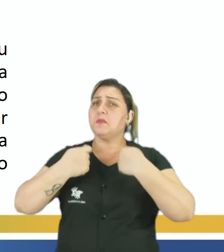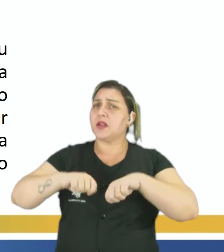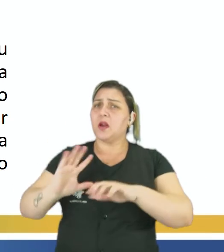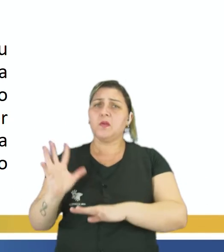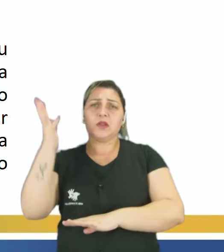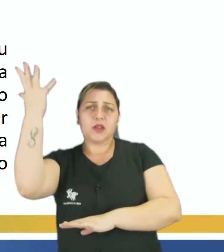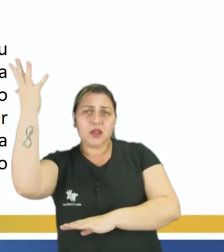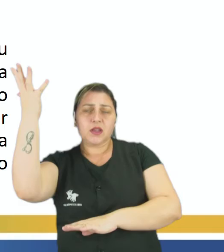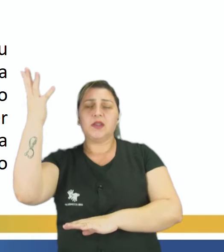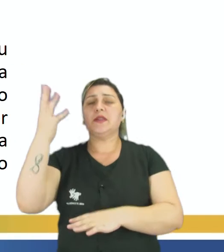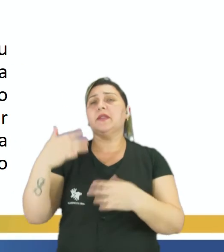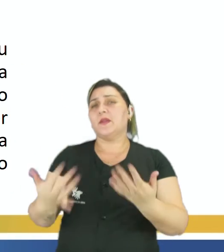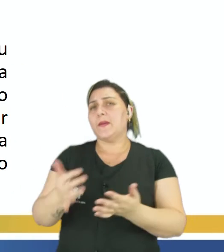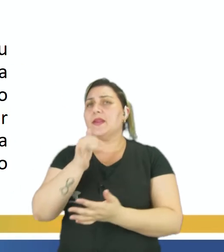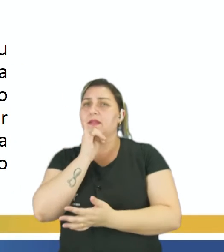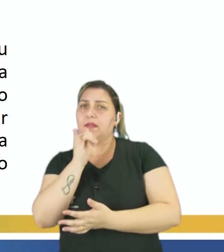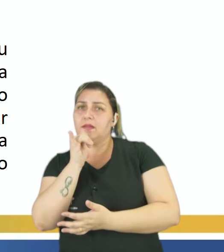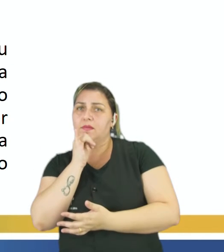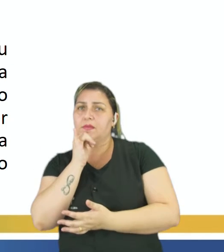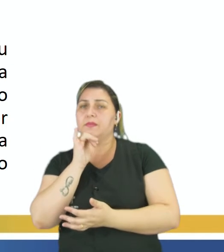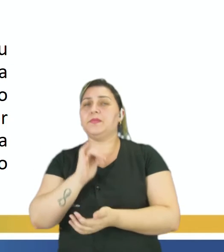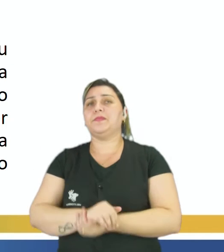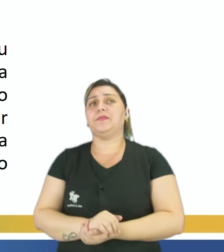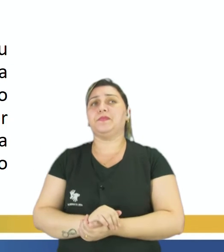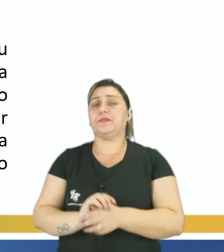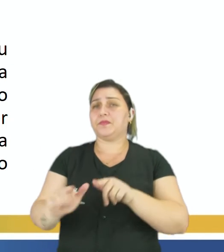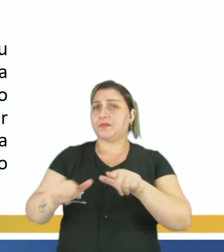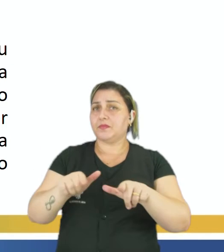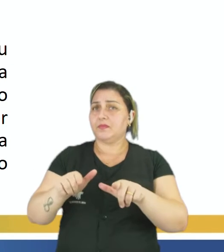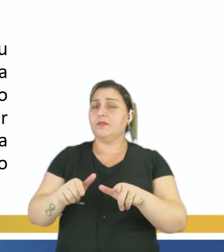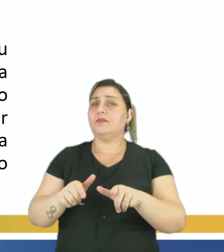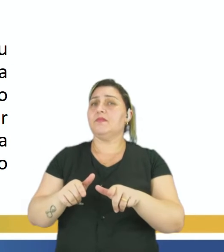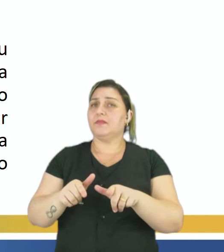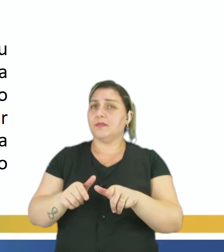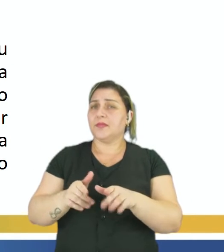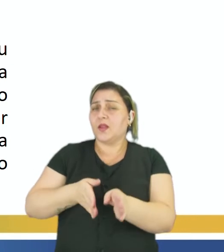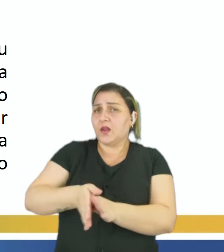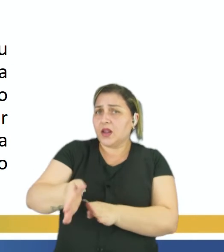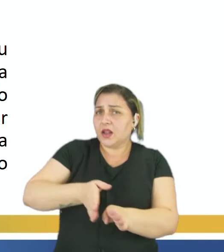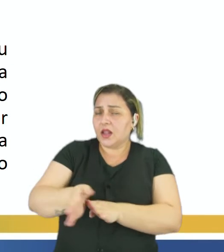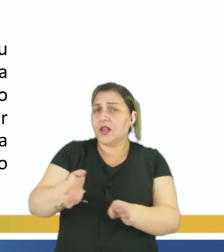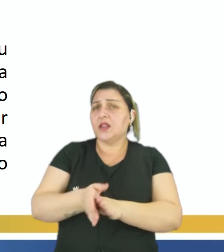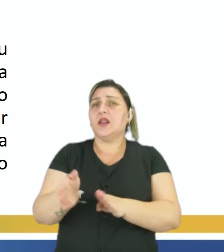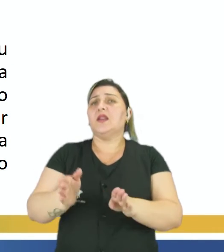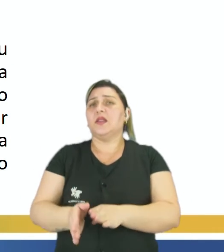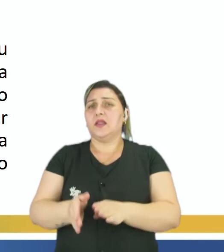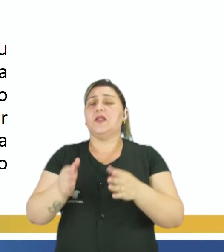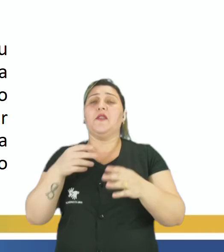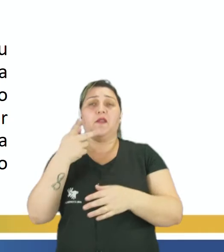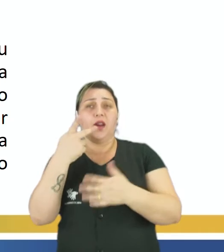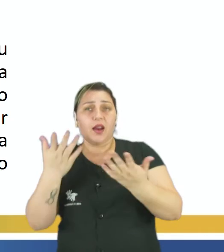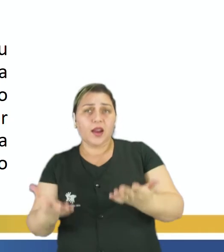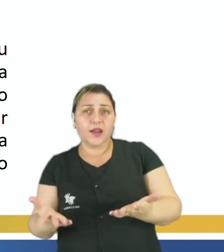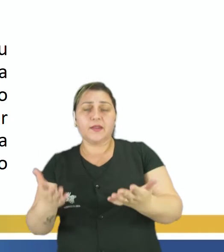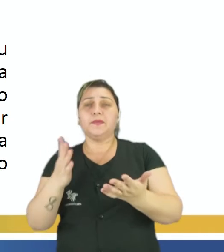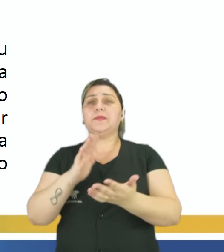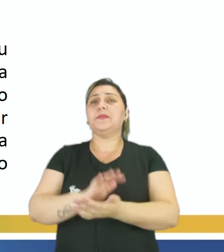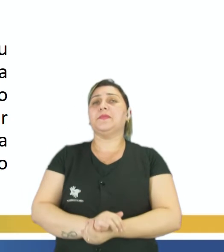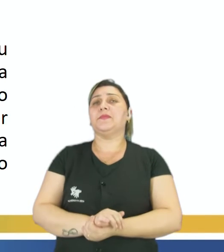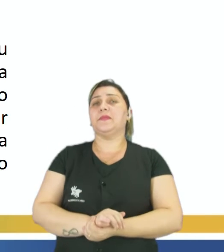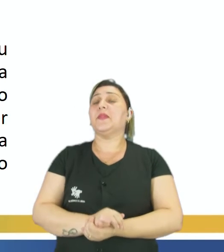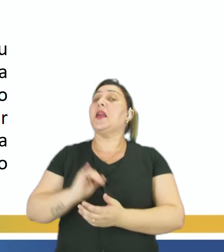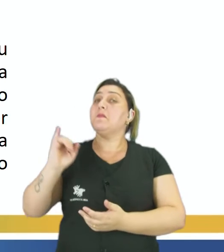no Brasil. Enfim, trabalhar essa questão da recomendação é você manter-se impessoal e dizer que